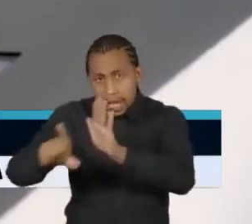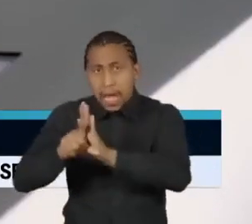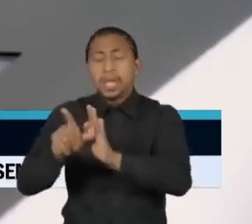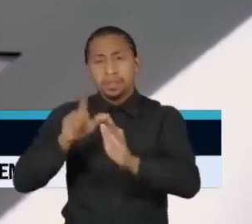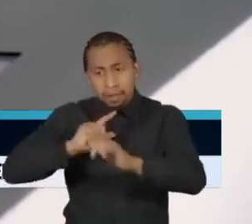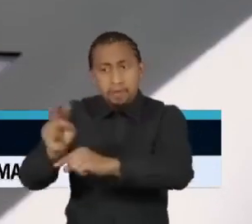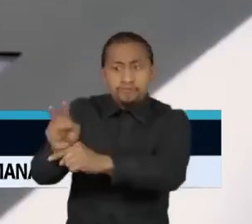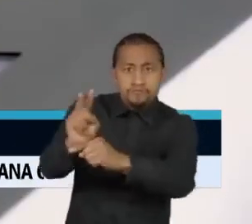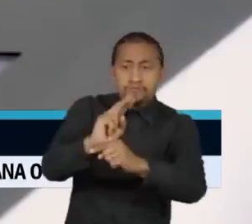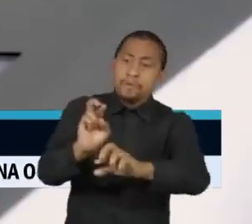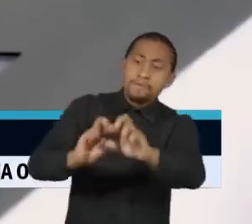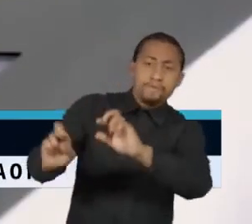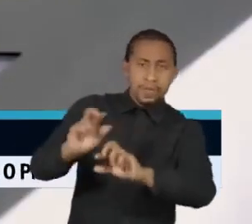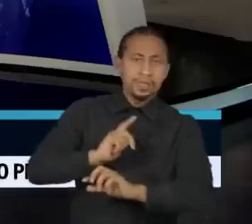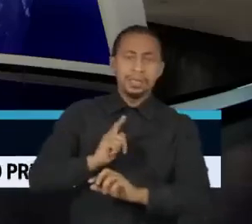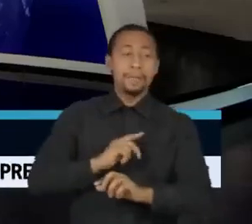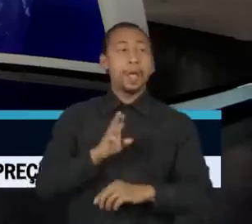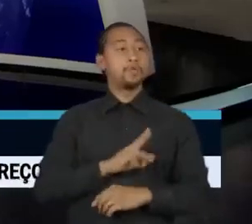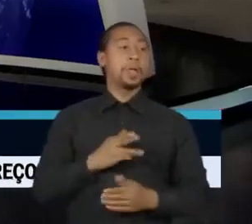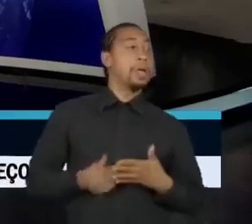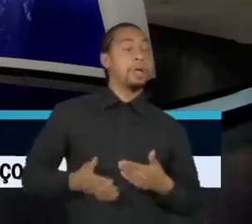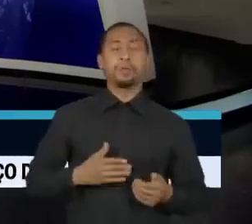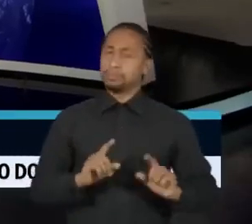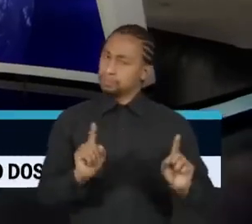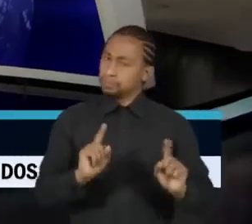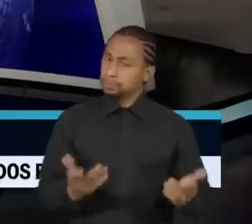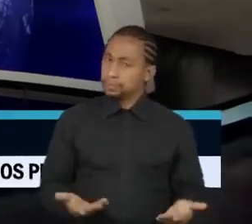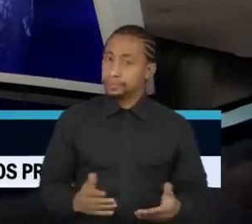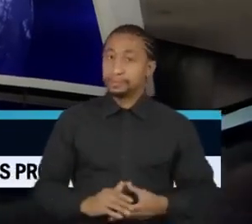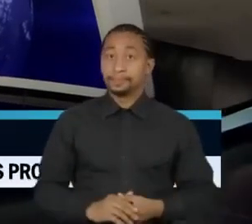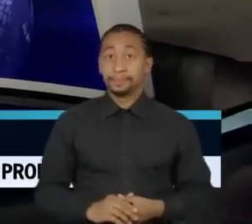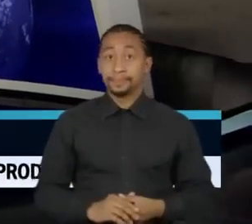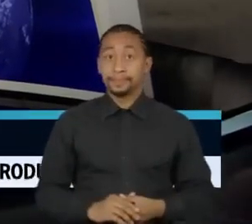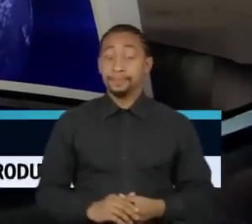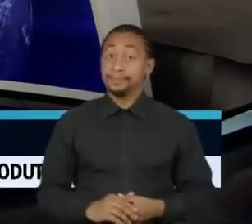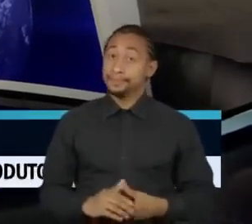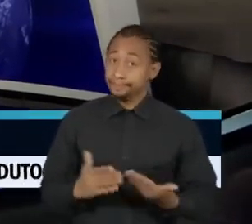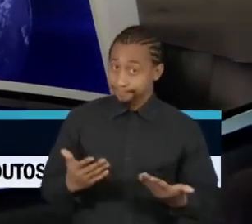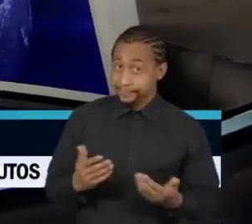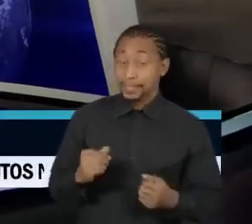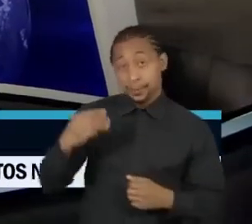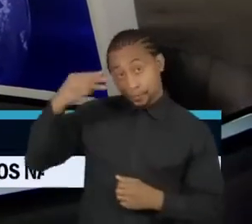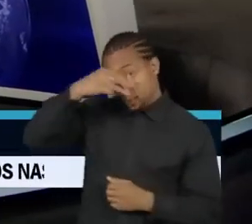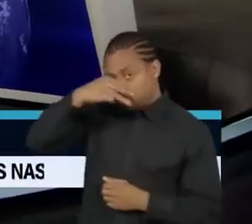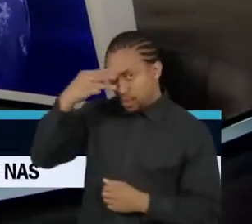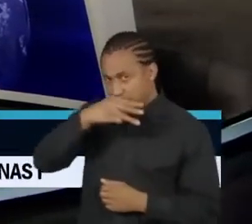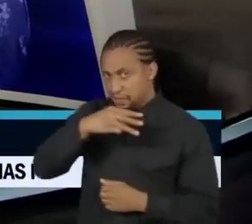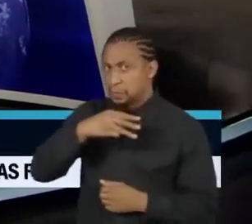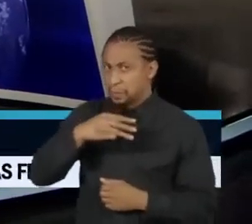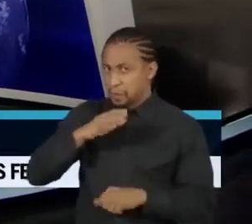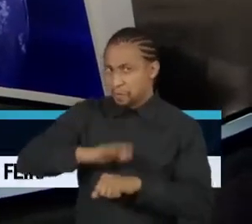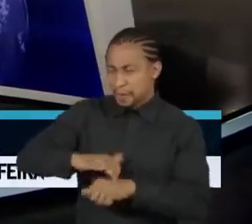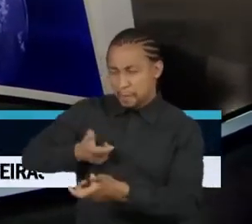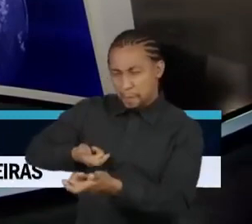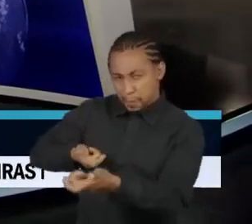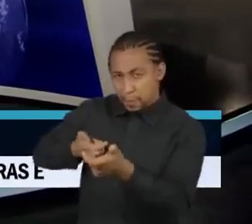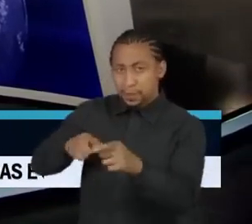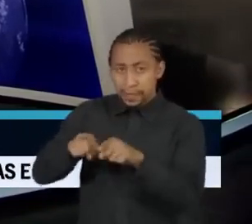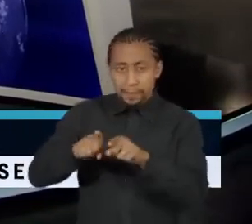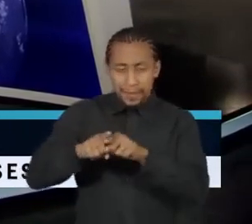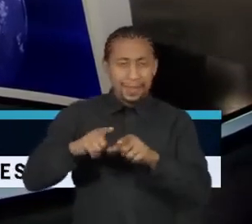usando como se fosse qualquer coisa também terem dado a sua contribuição para derrota do presidente